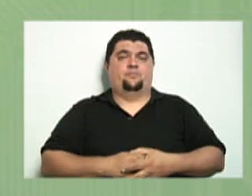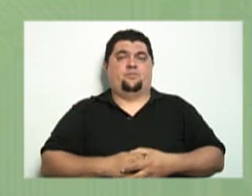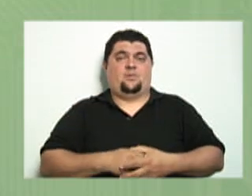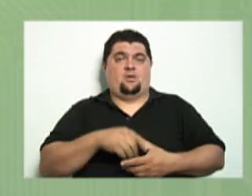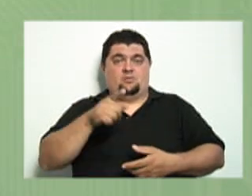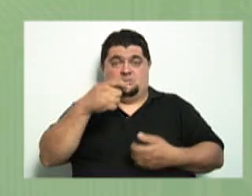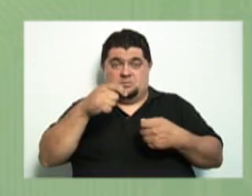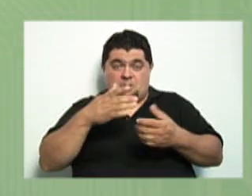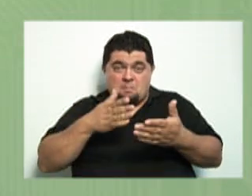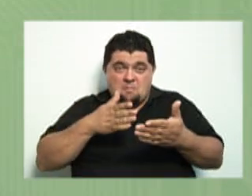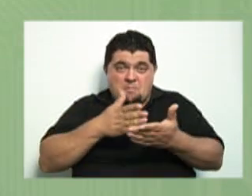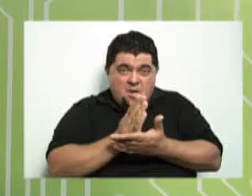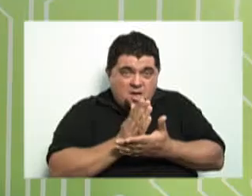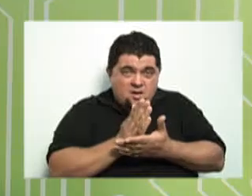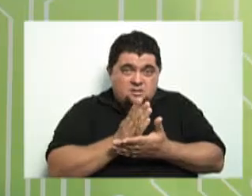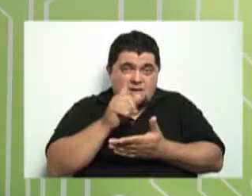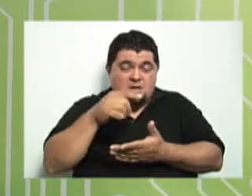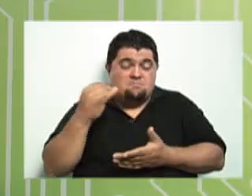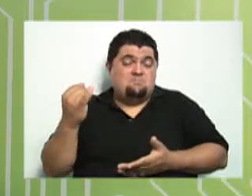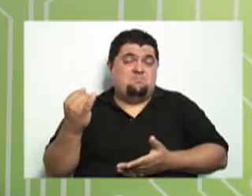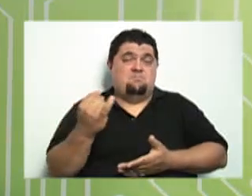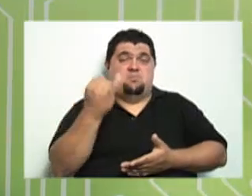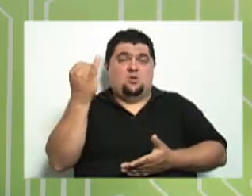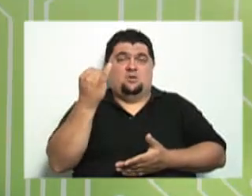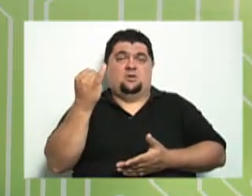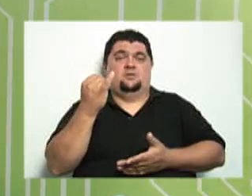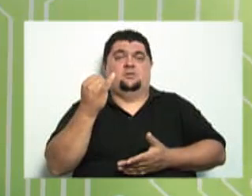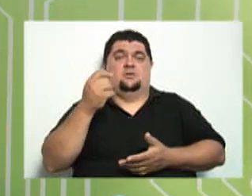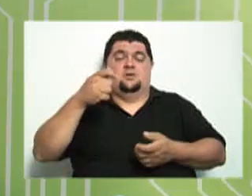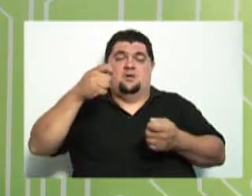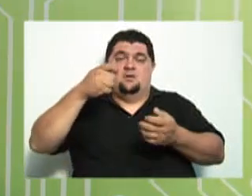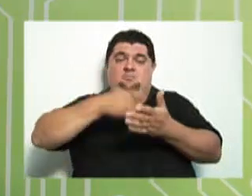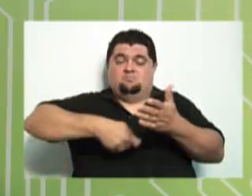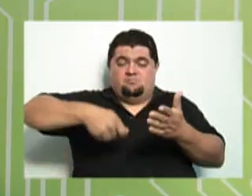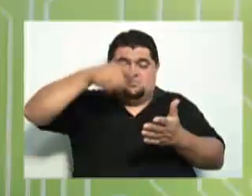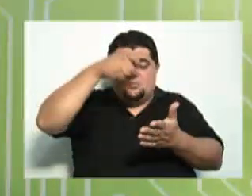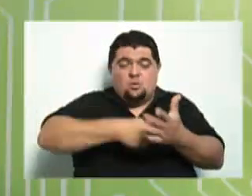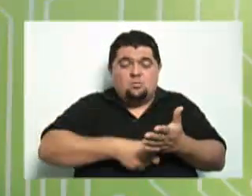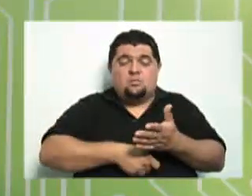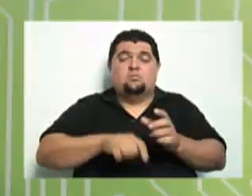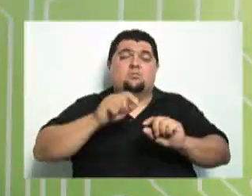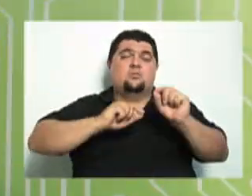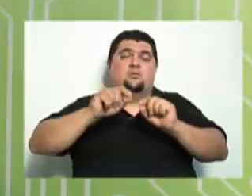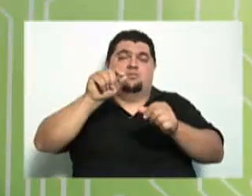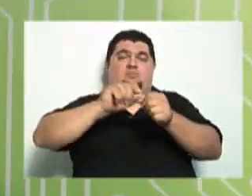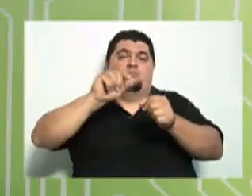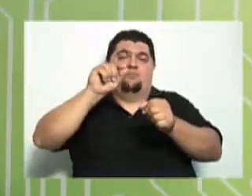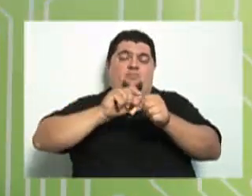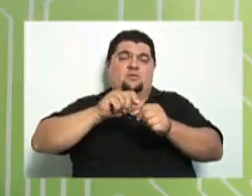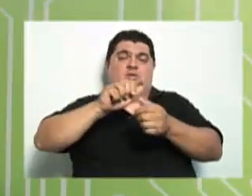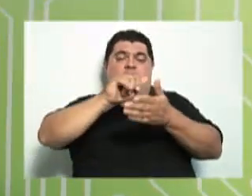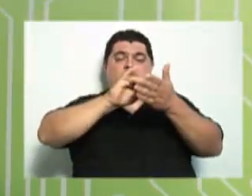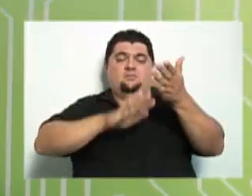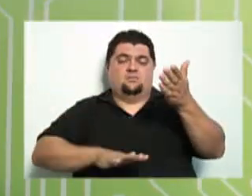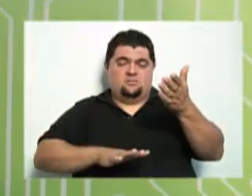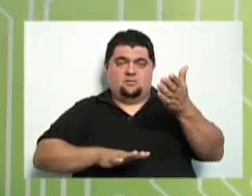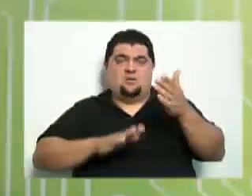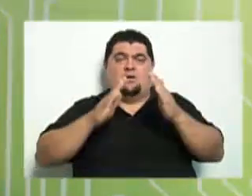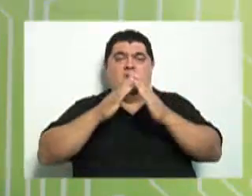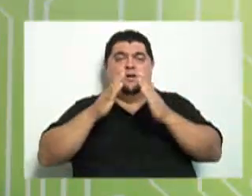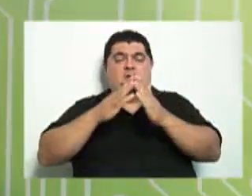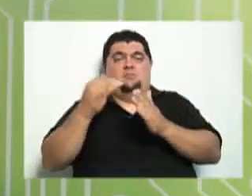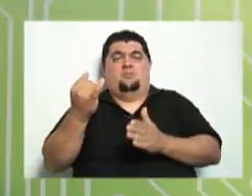aprovação, é essencial, não é optativo, é essencial que você faça as atividades de